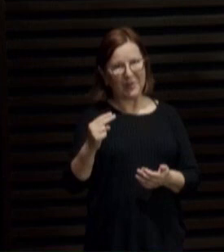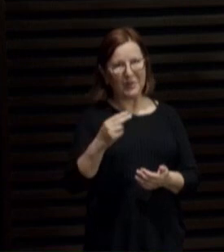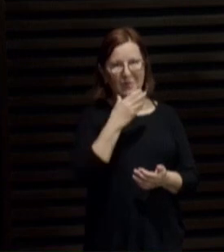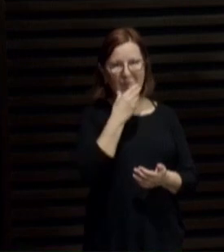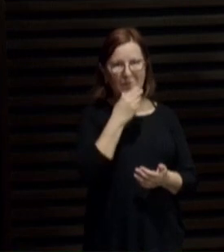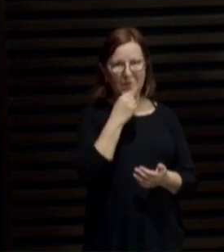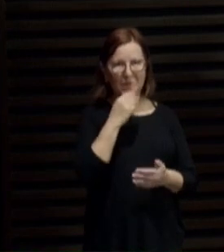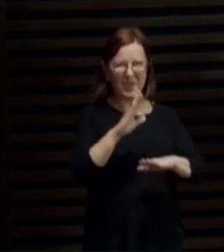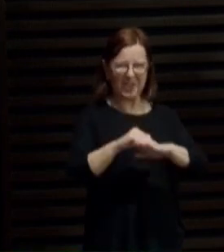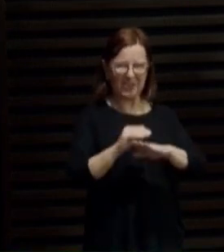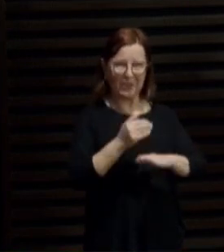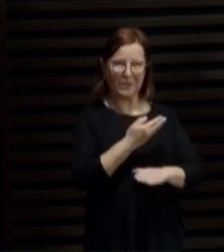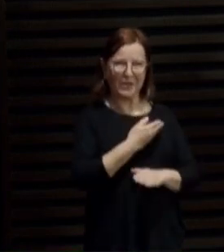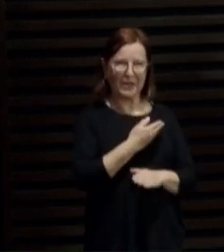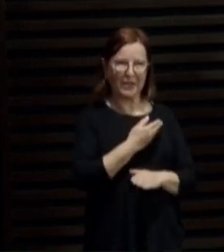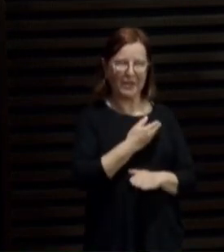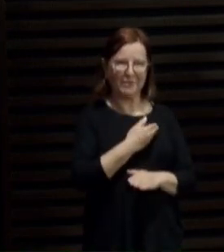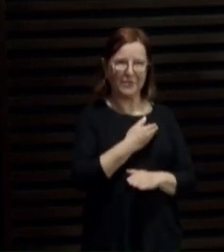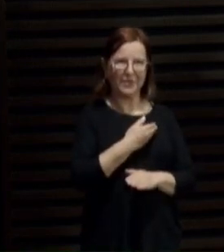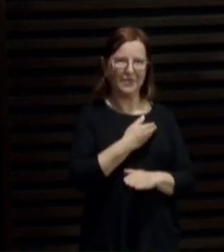chamou o amigo para... O amigo que